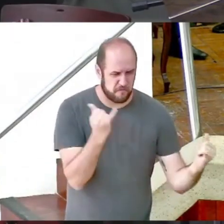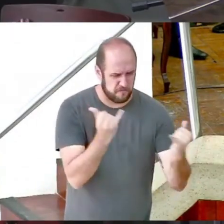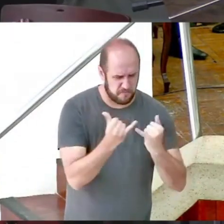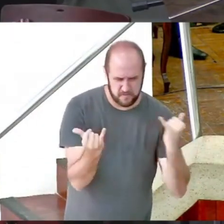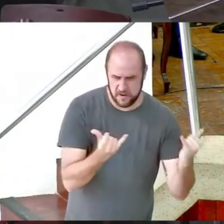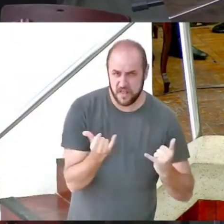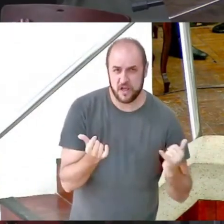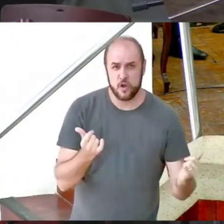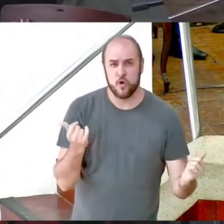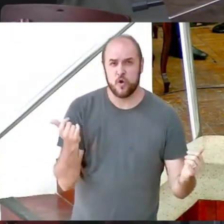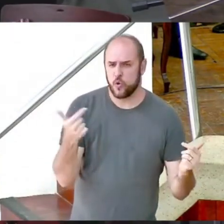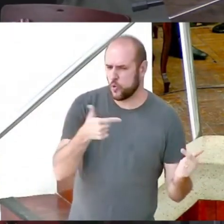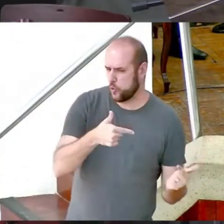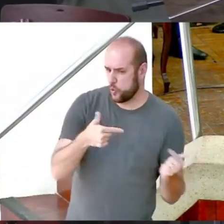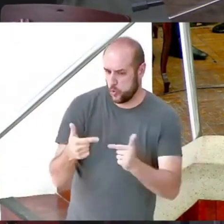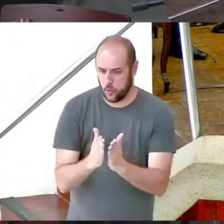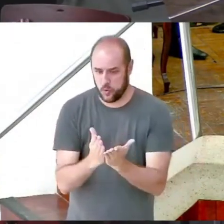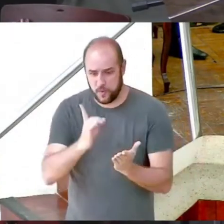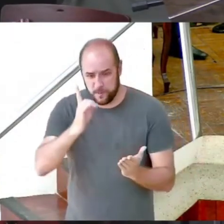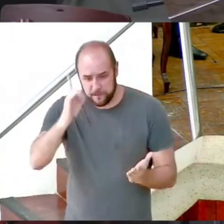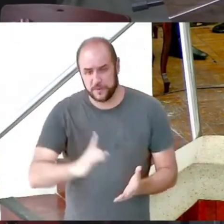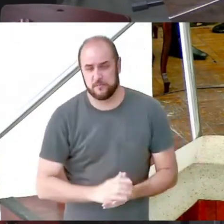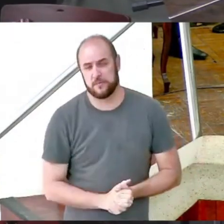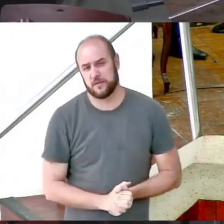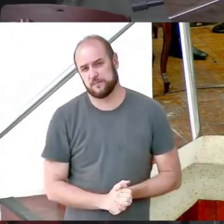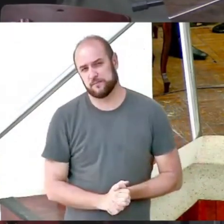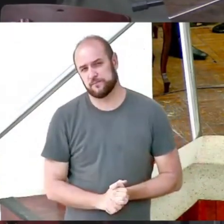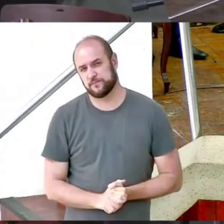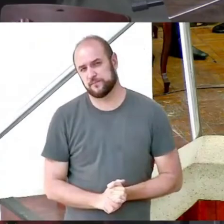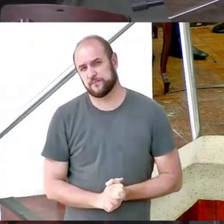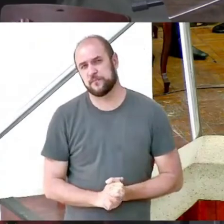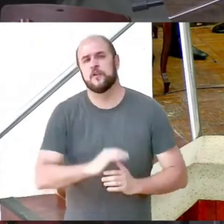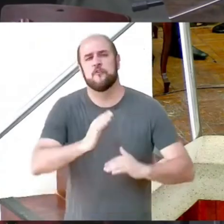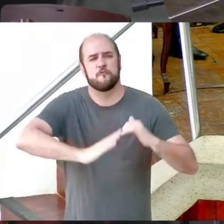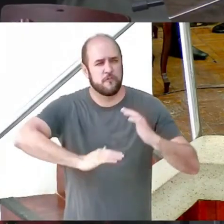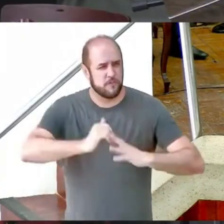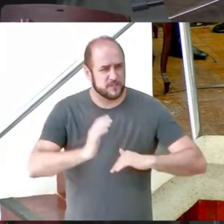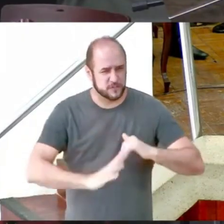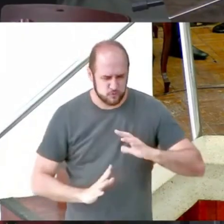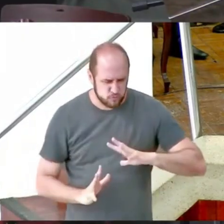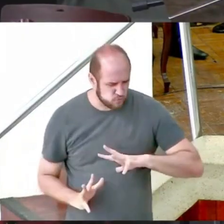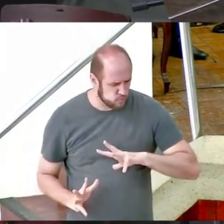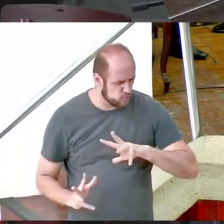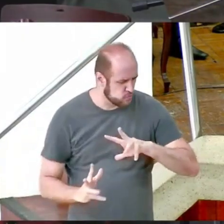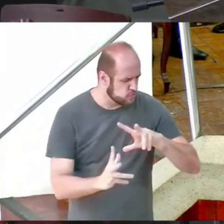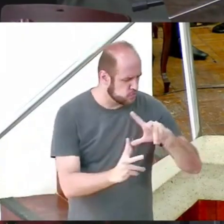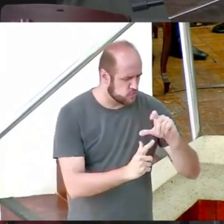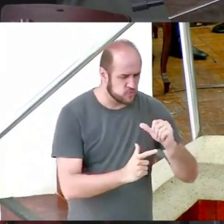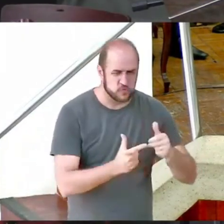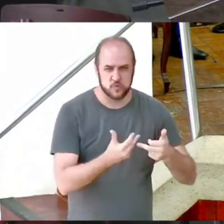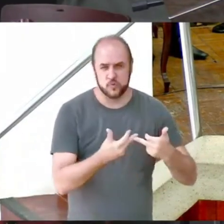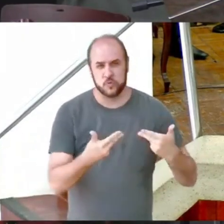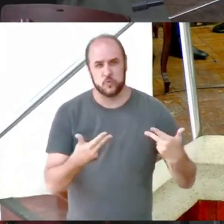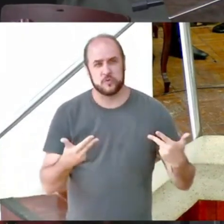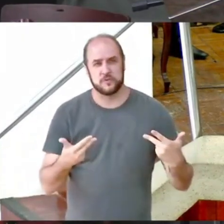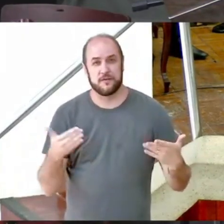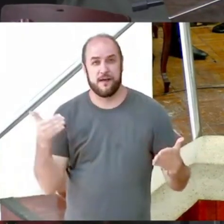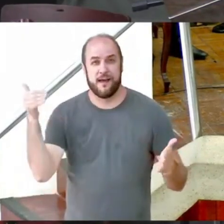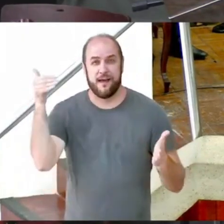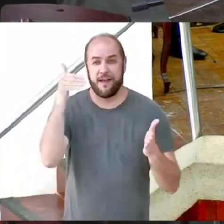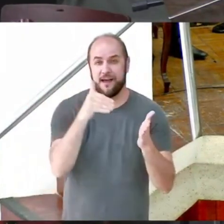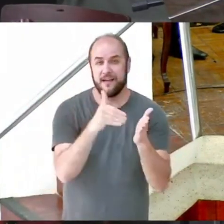tua palavra. Que faças todas estas coisas até que venha